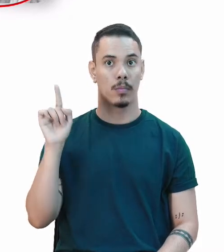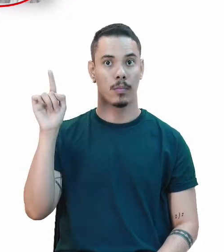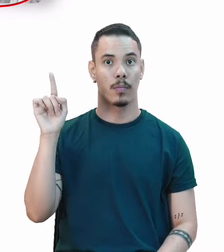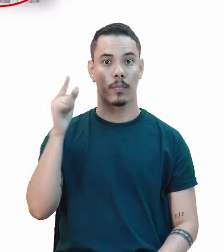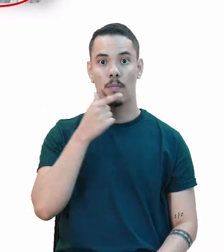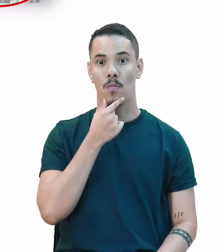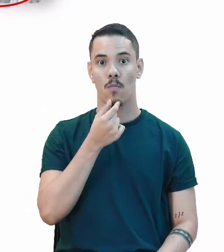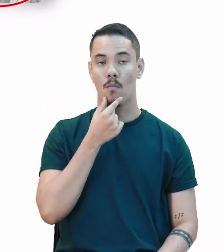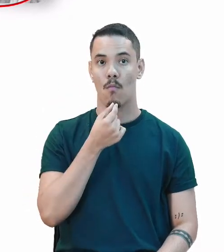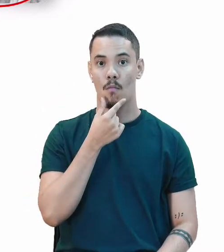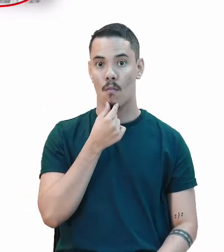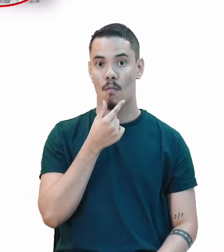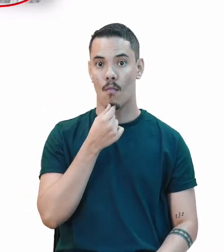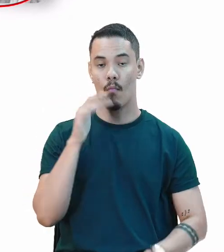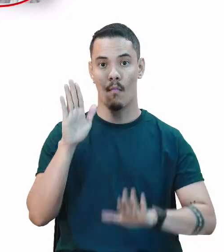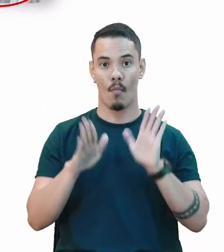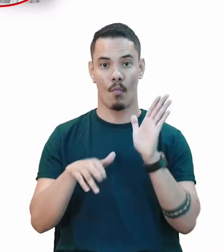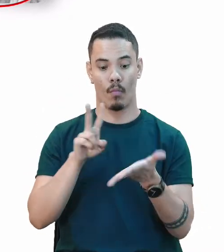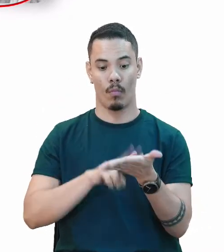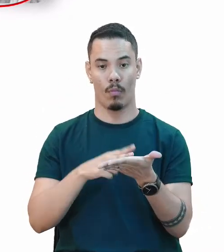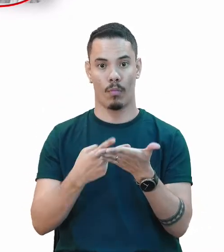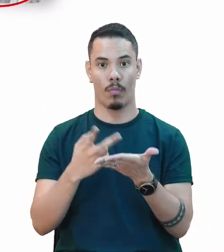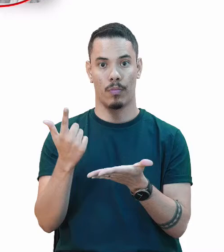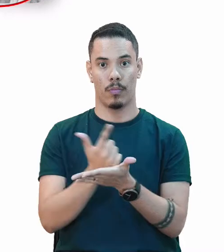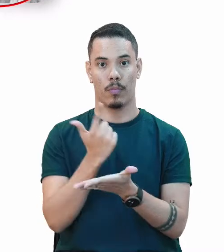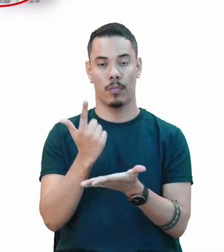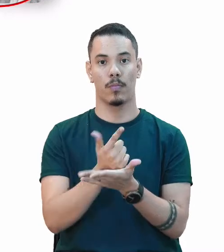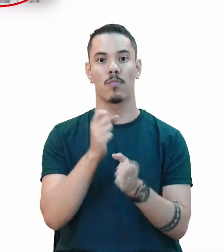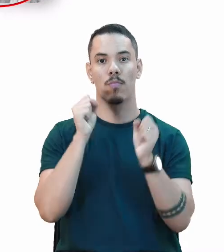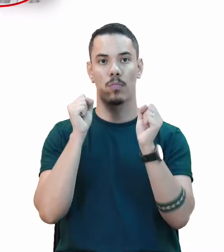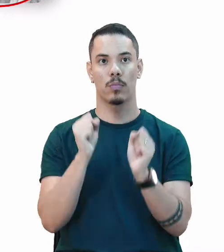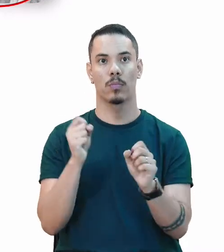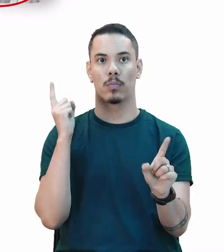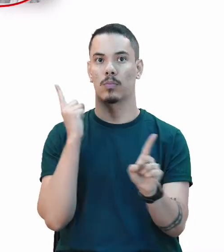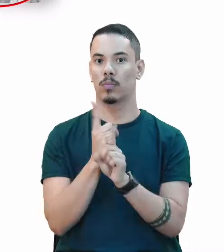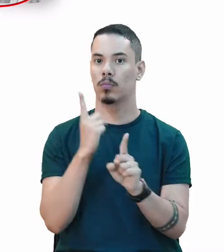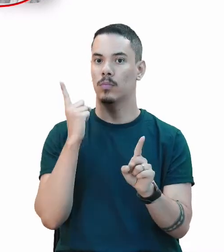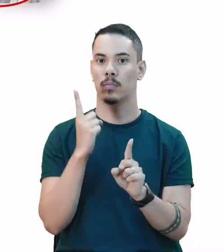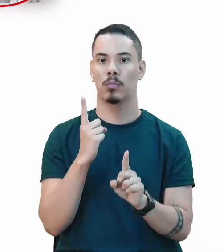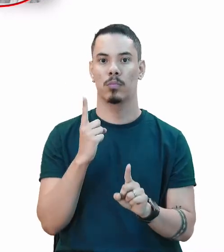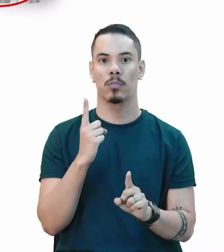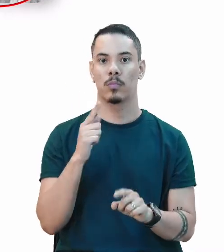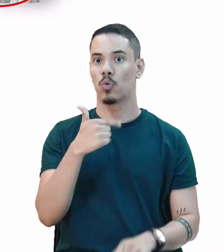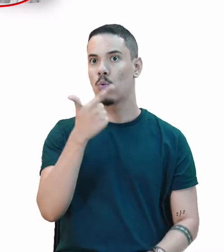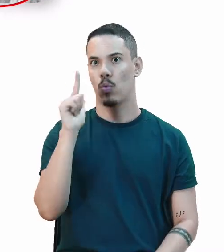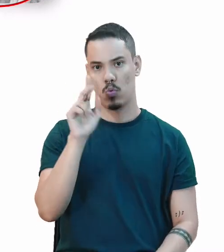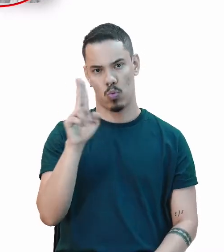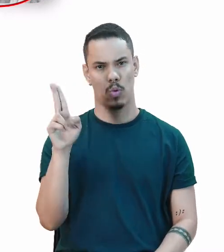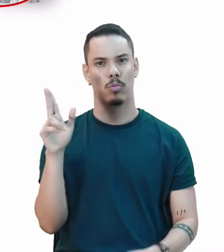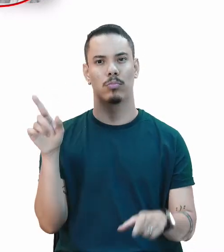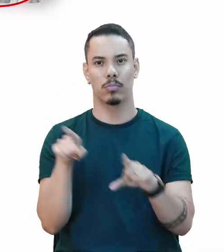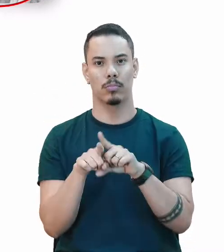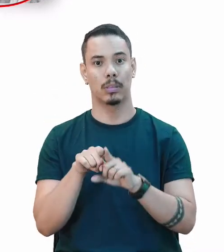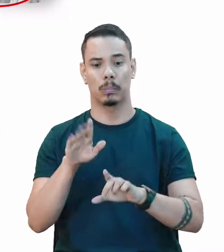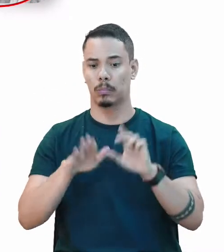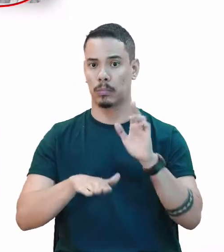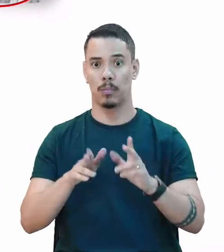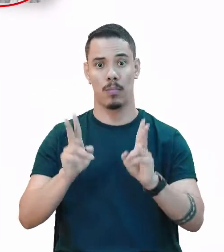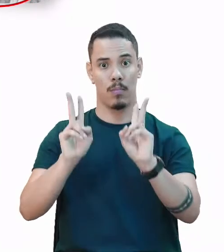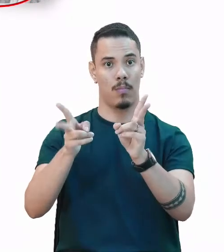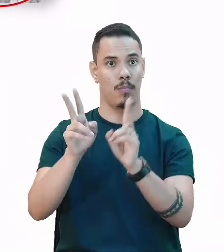Dependendo da tradução da obra, podemos encontrar o termo Cítio ou Cício, não tem problema, é a mesma